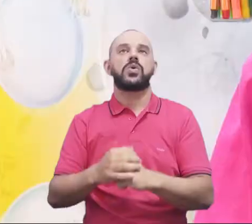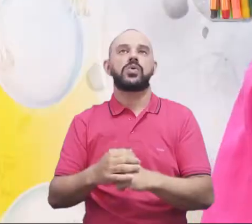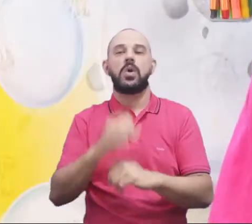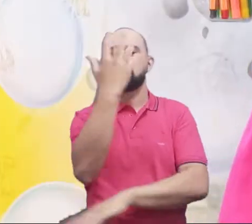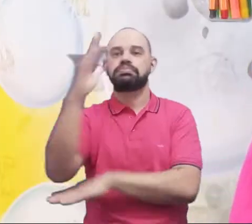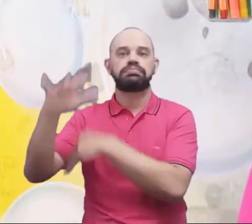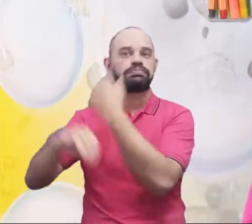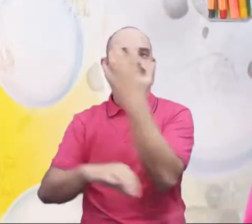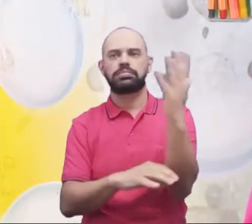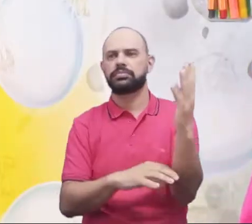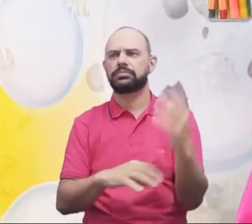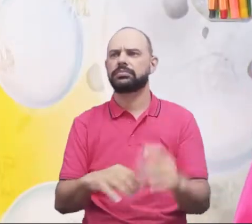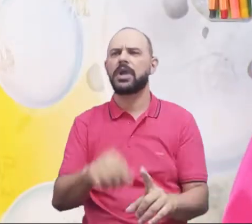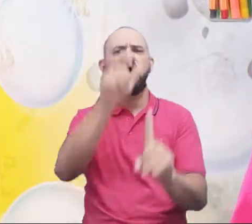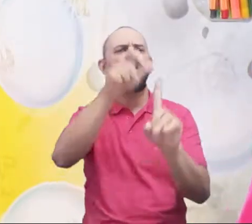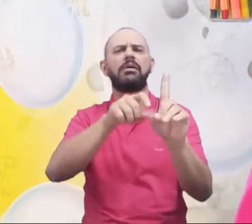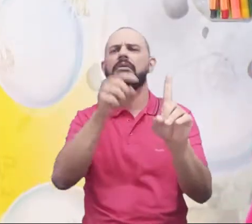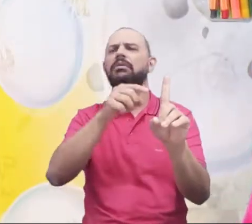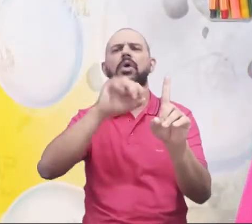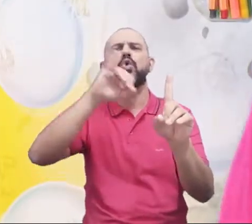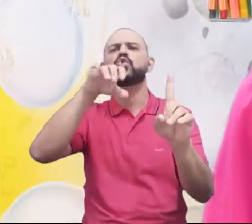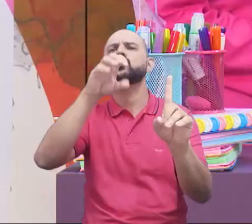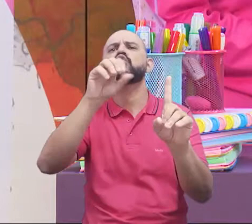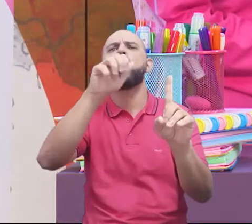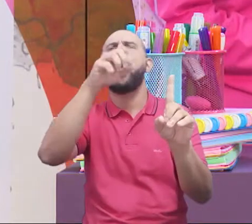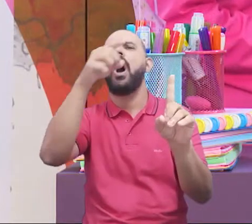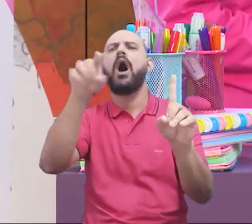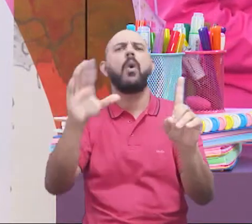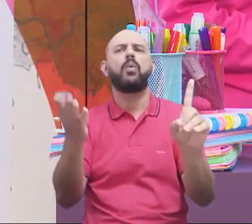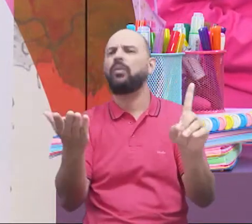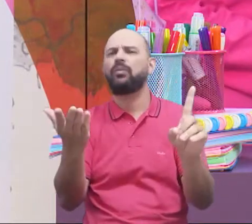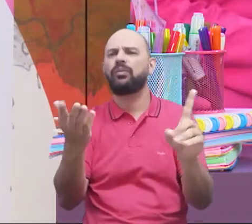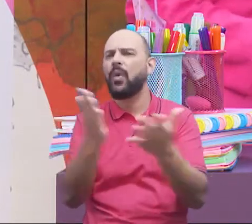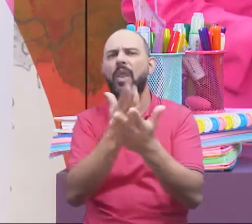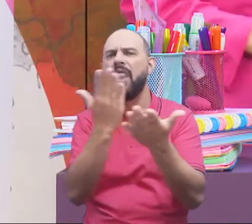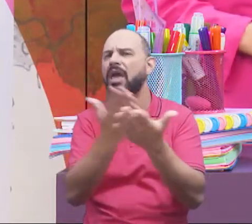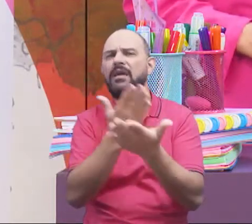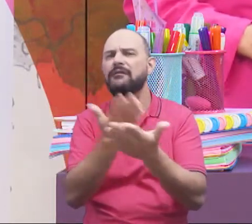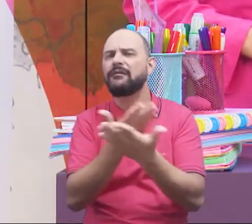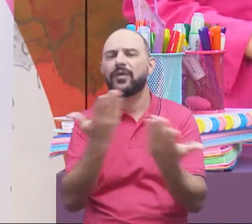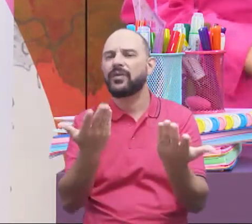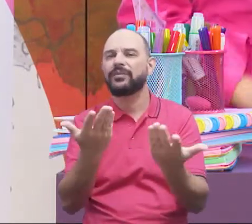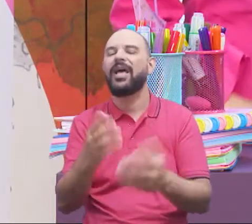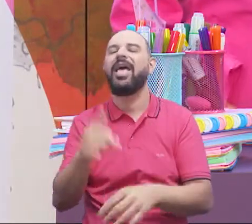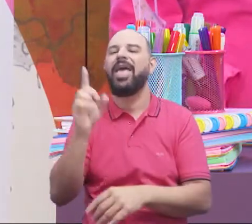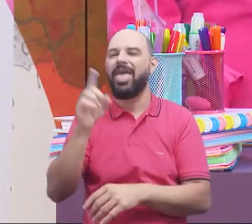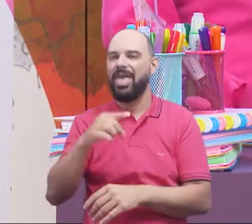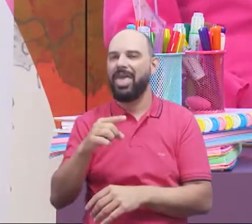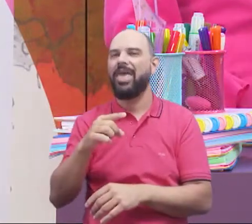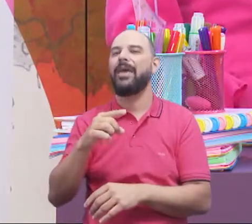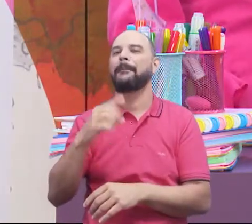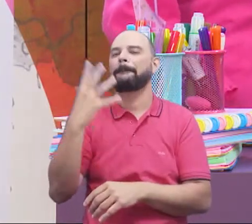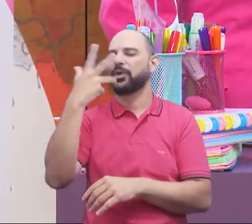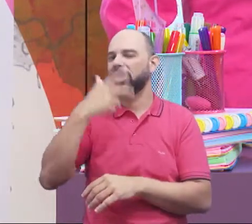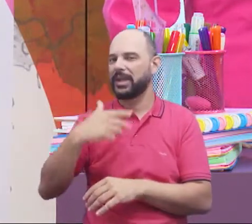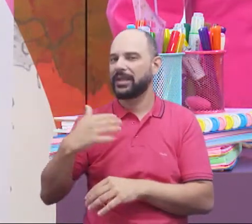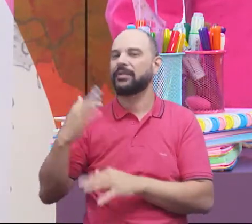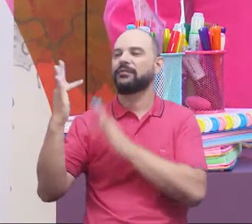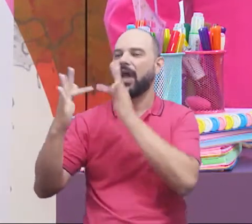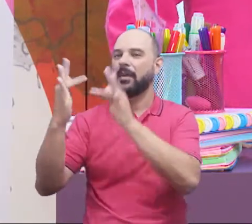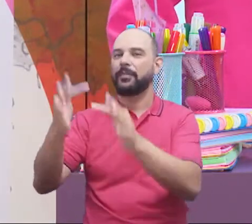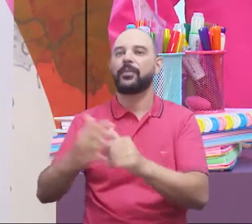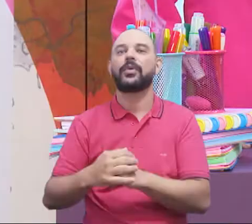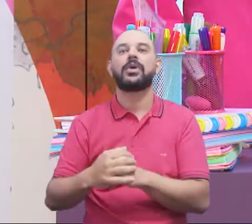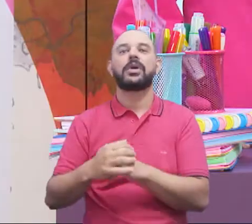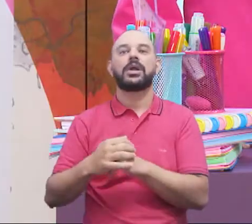ambiente. E a história do João da Água? Ah, esse livro é uma linda fábula